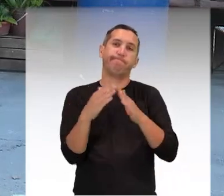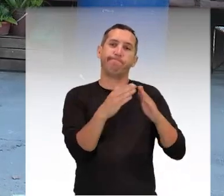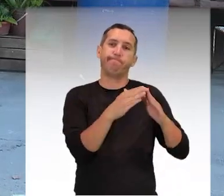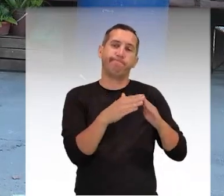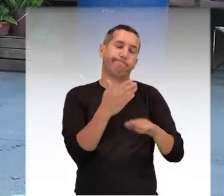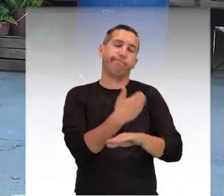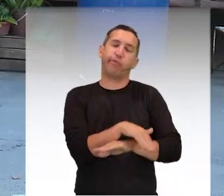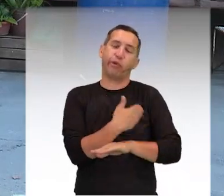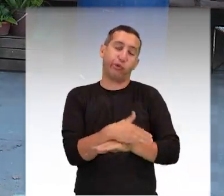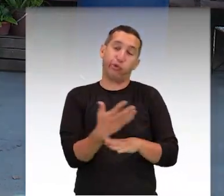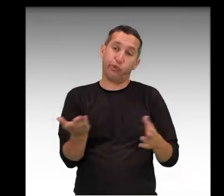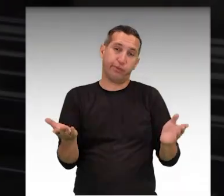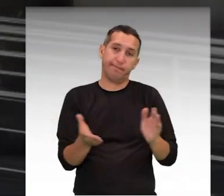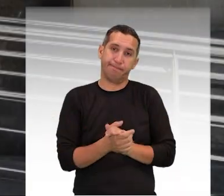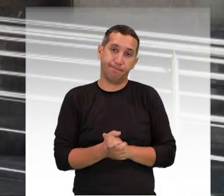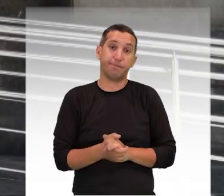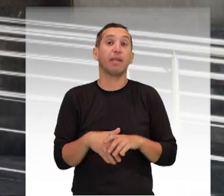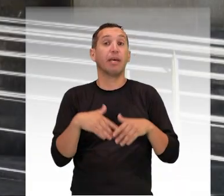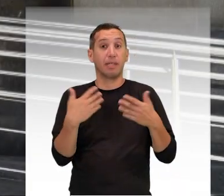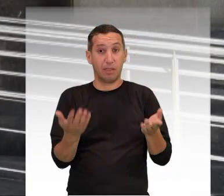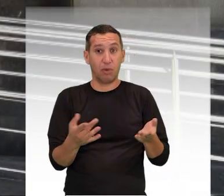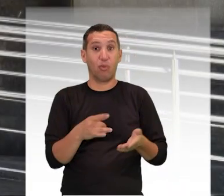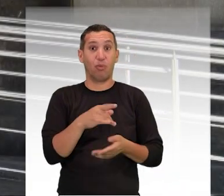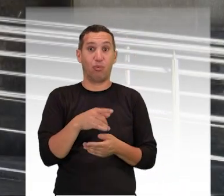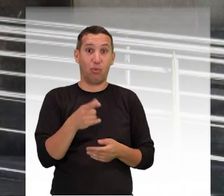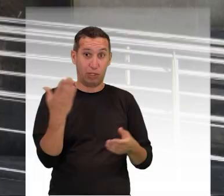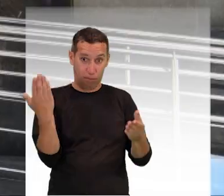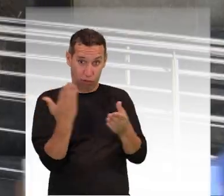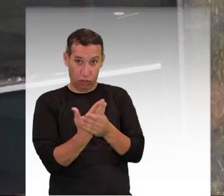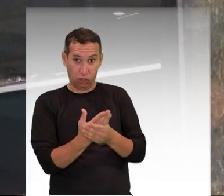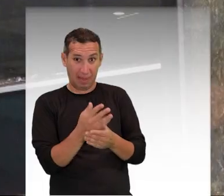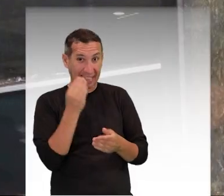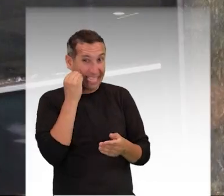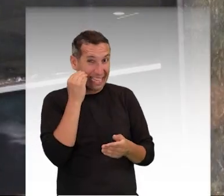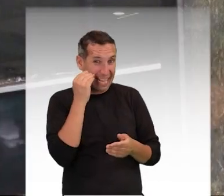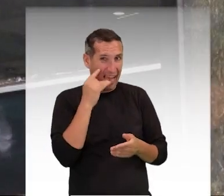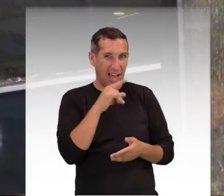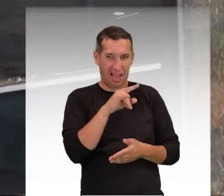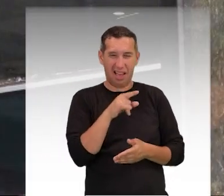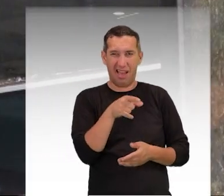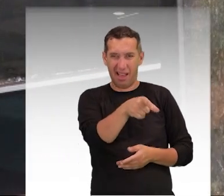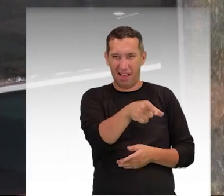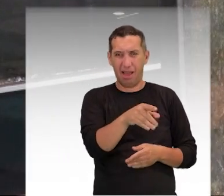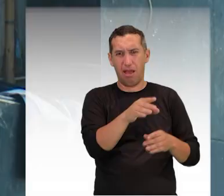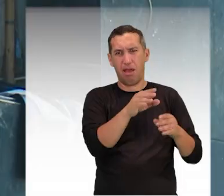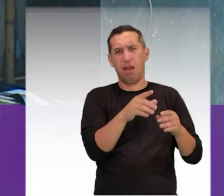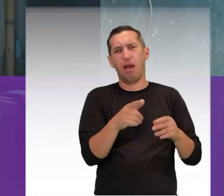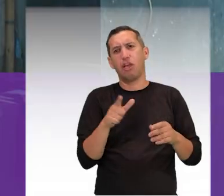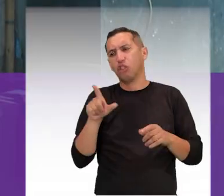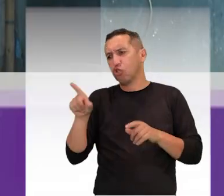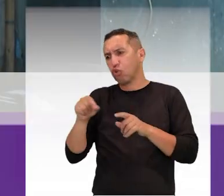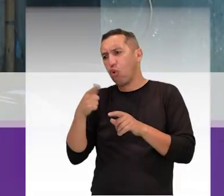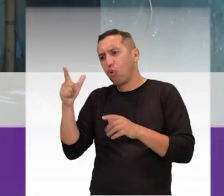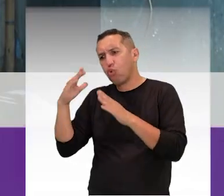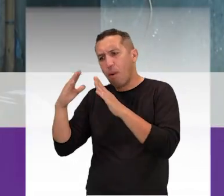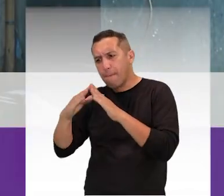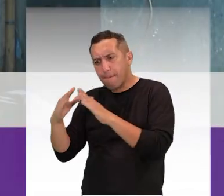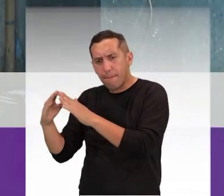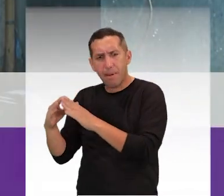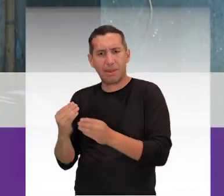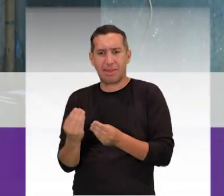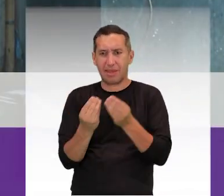moradia de rua iminente, sabe? Com a ação de reintegração de posse na Justiça, o Ministério Público Federal reafirmou por meio